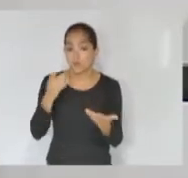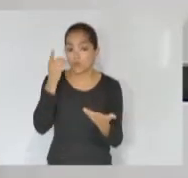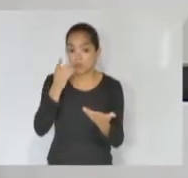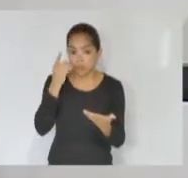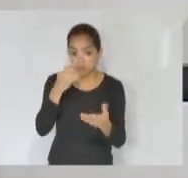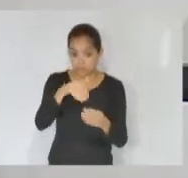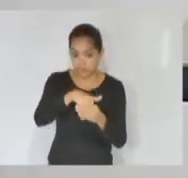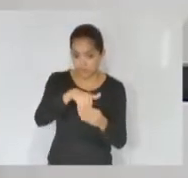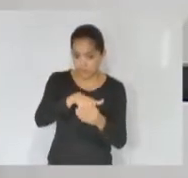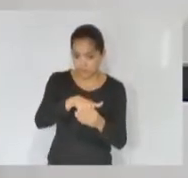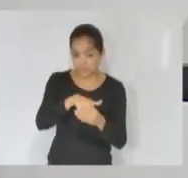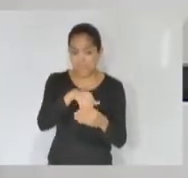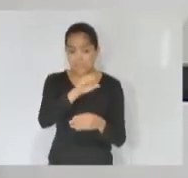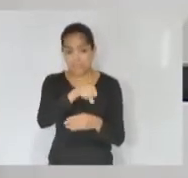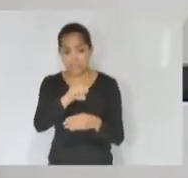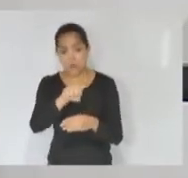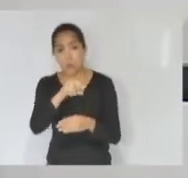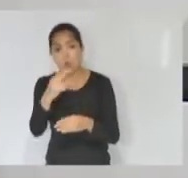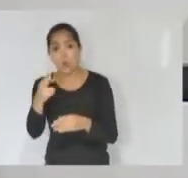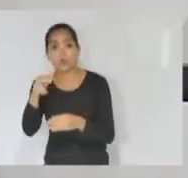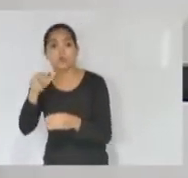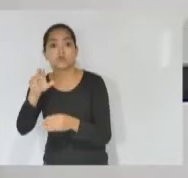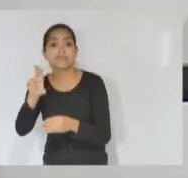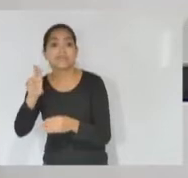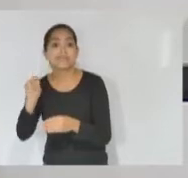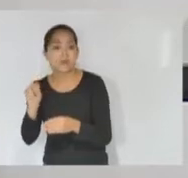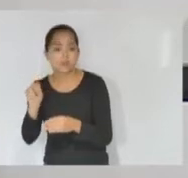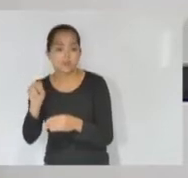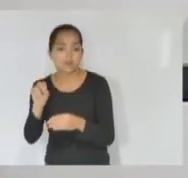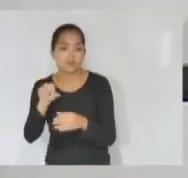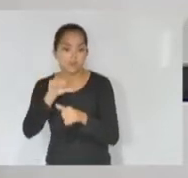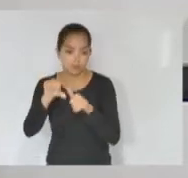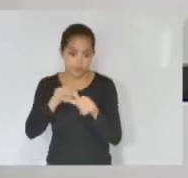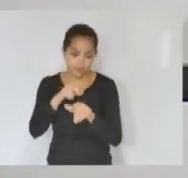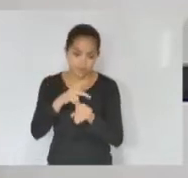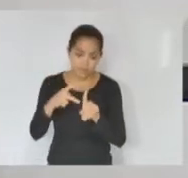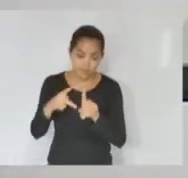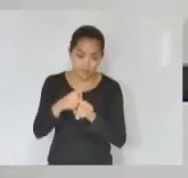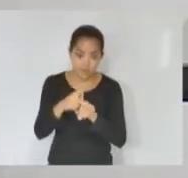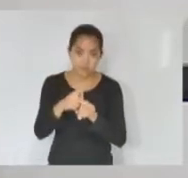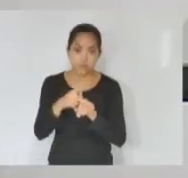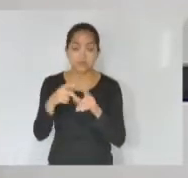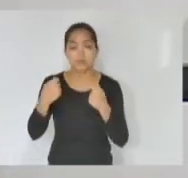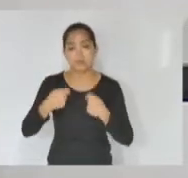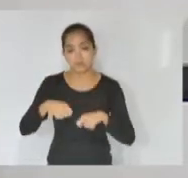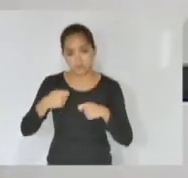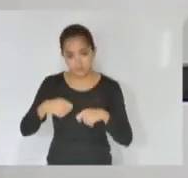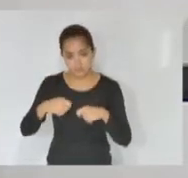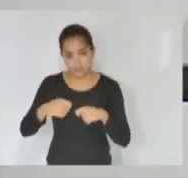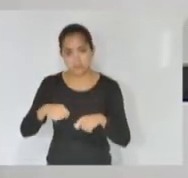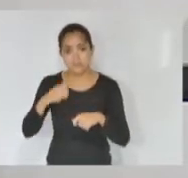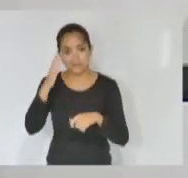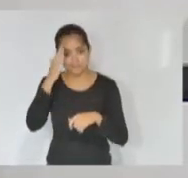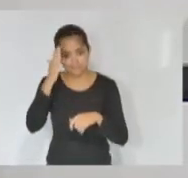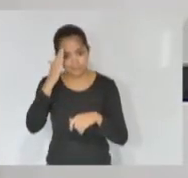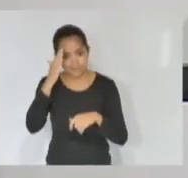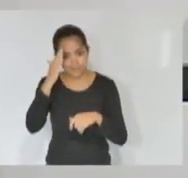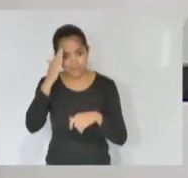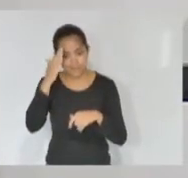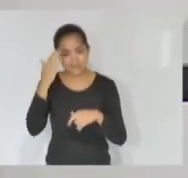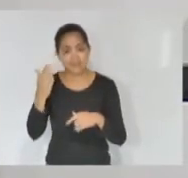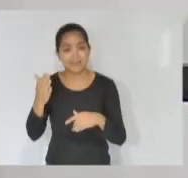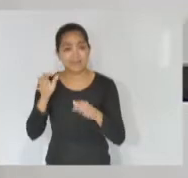votar sim ou não sobre uma reforma da Previdência, convenhamos, ele precisa ter muita convicção, porque,